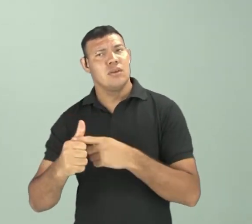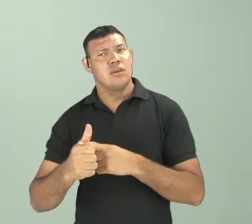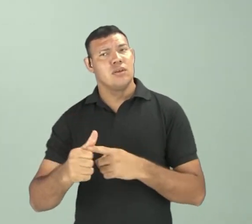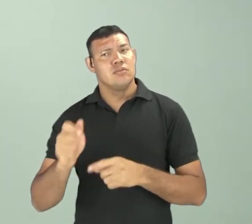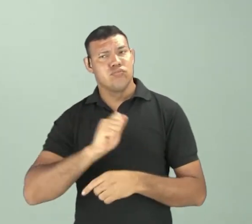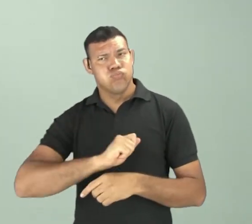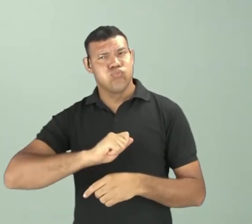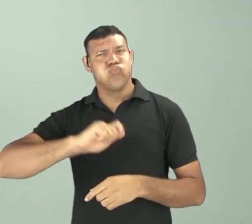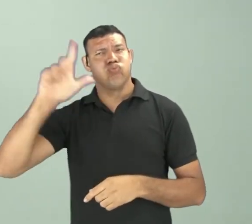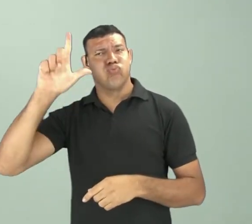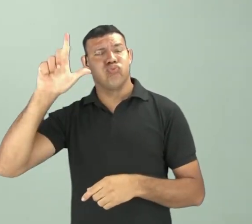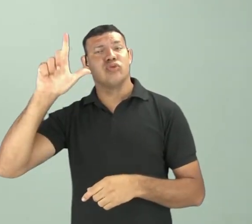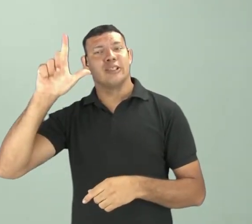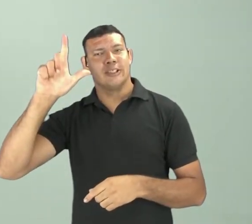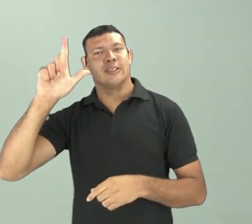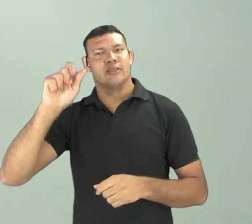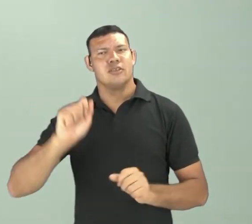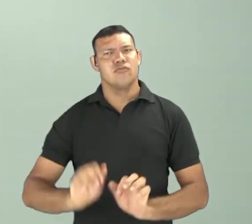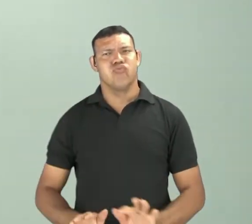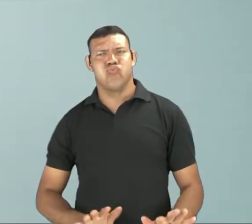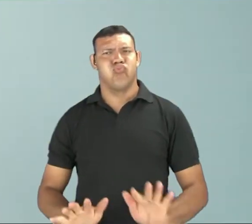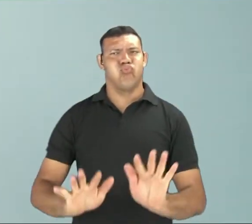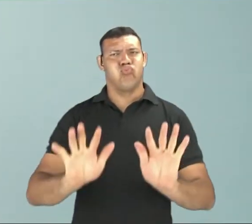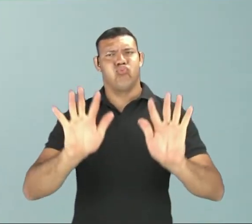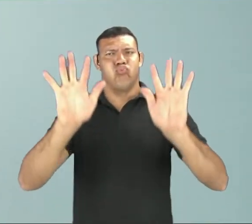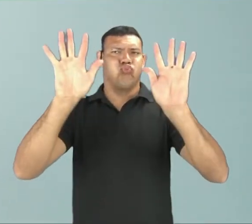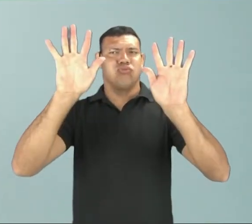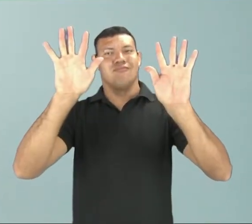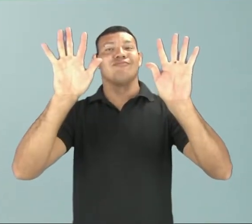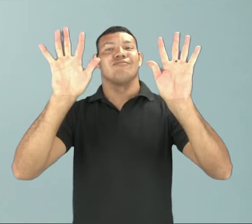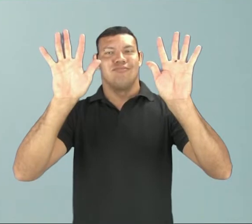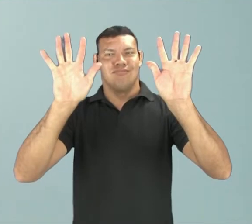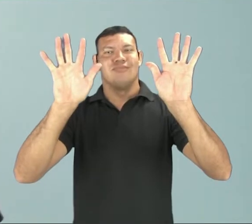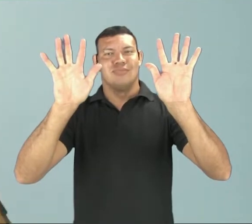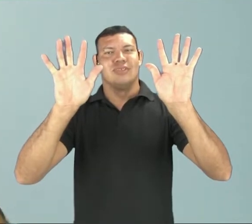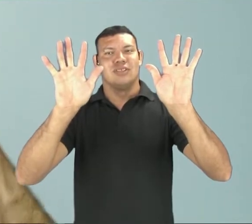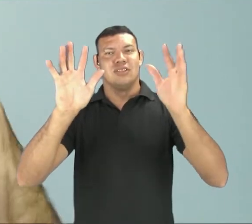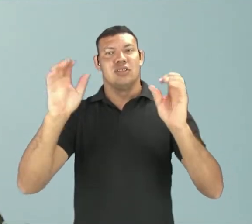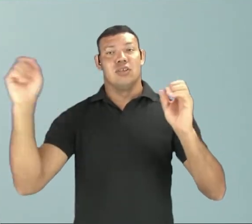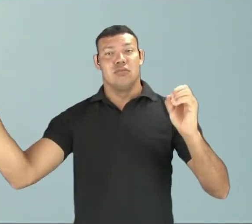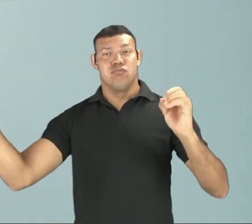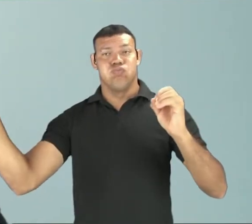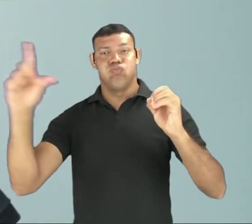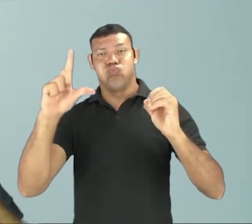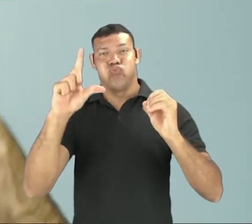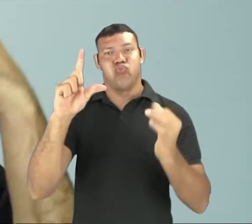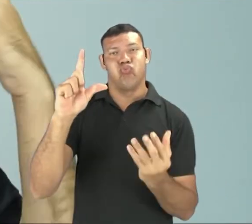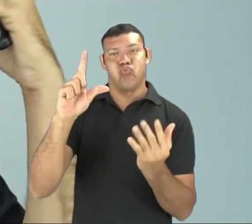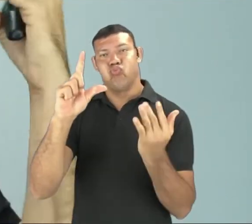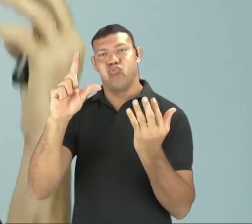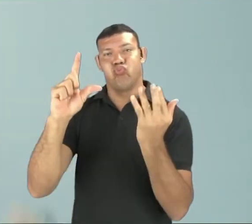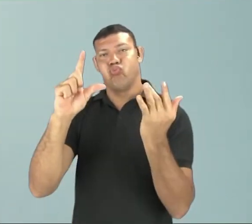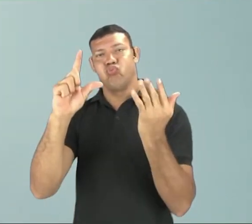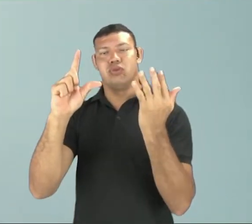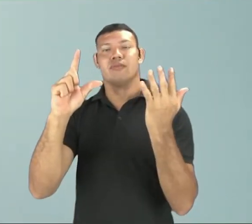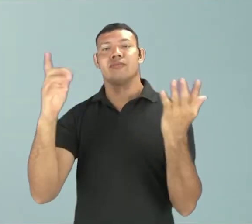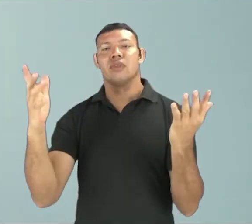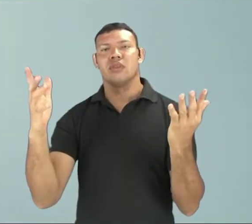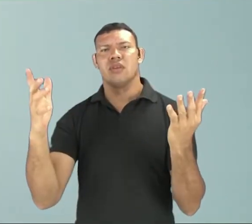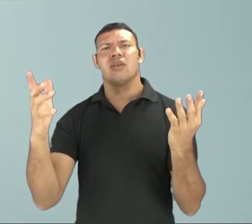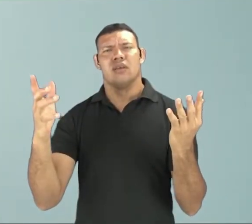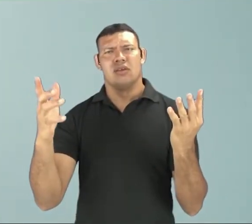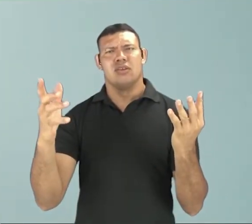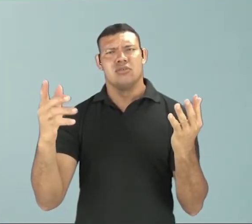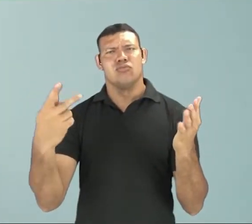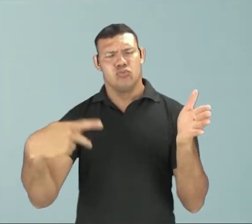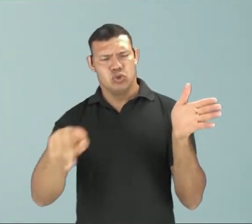intensidade dos gases que contribui para o efeito estufa. Como eu falei, existem esses gases que, de fato, eles estão presentes na